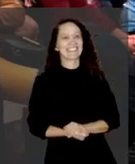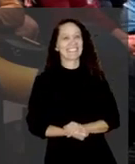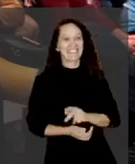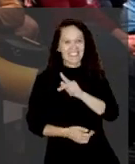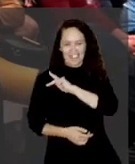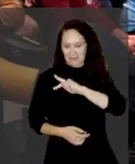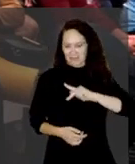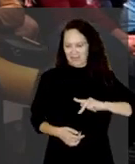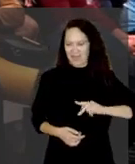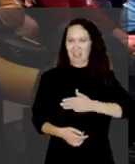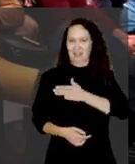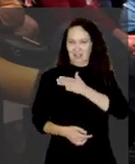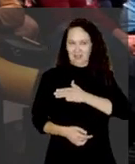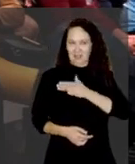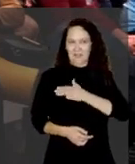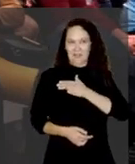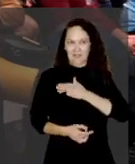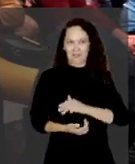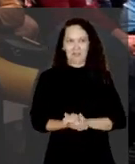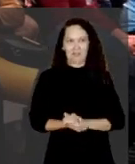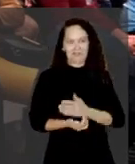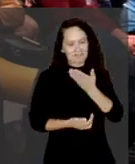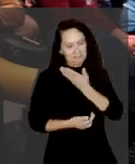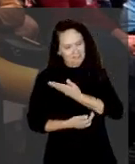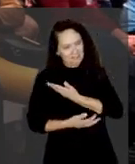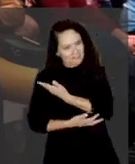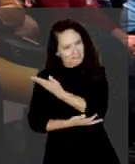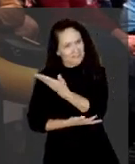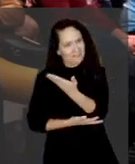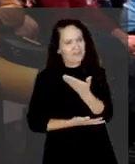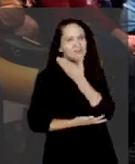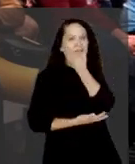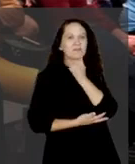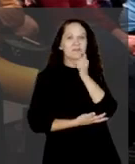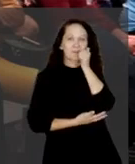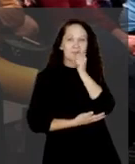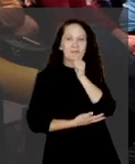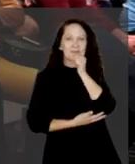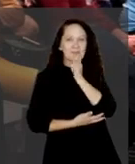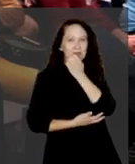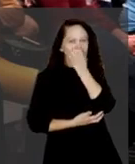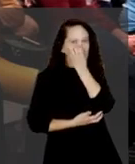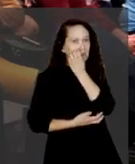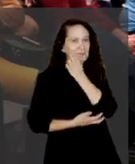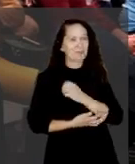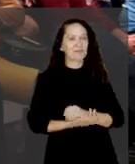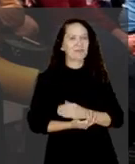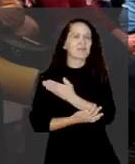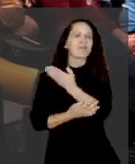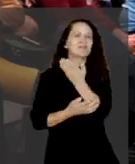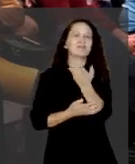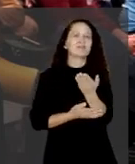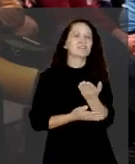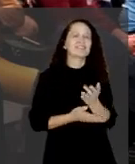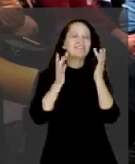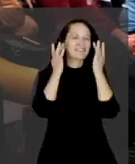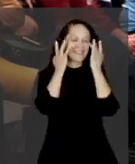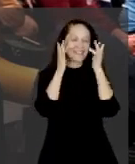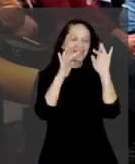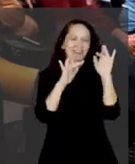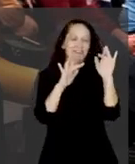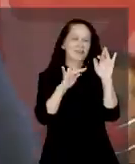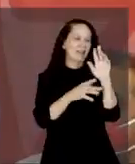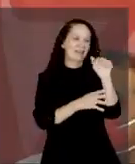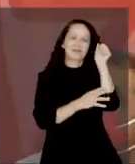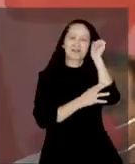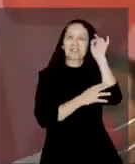da emoção que eu sinto aqui agora. Bom, somos atores, atrizes, e nosso trabalho